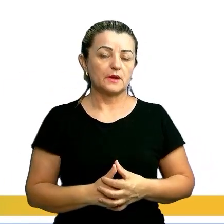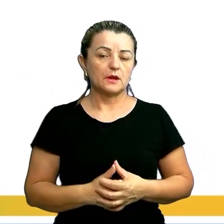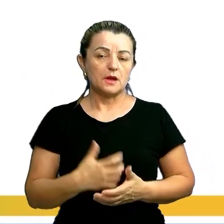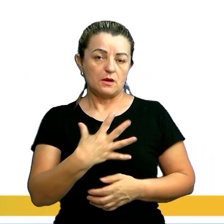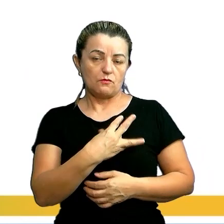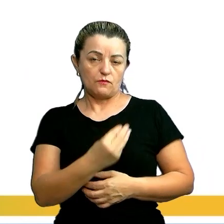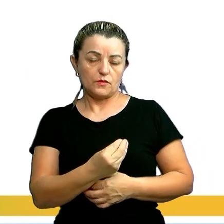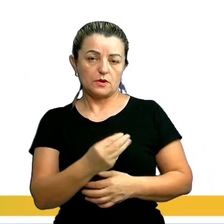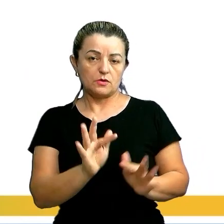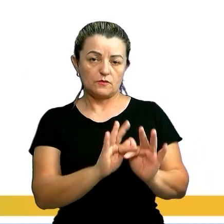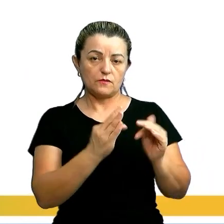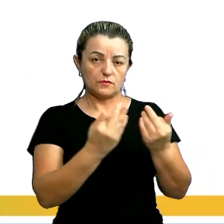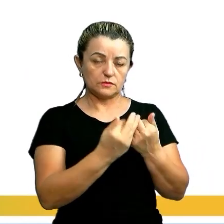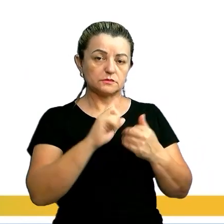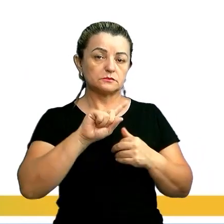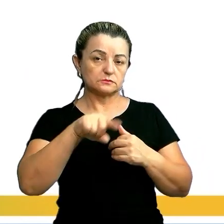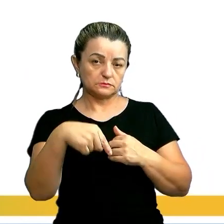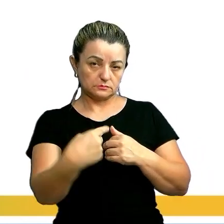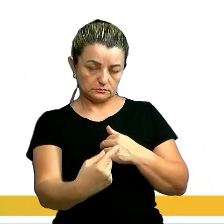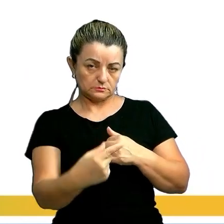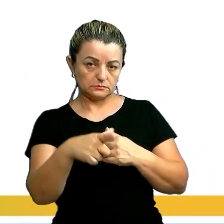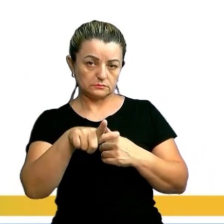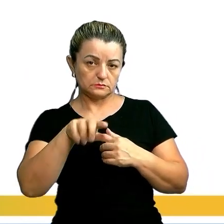foi depois de Linneu,